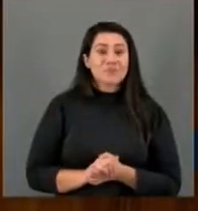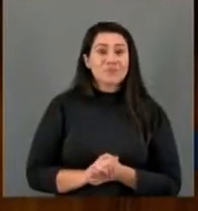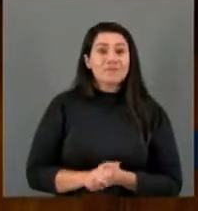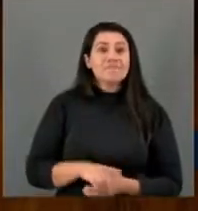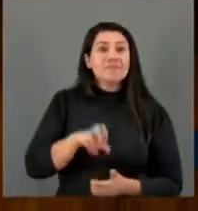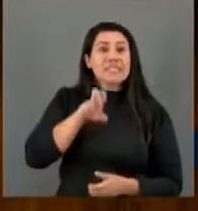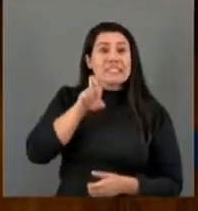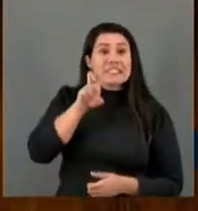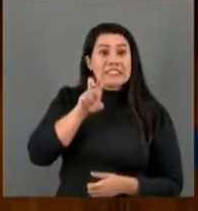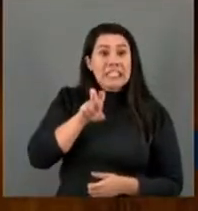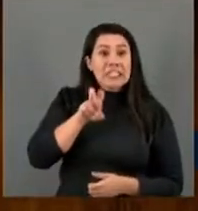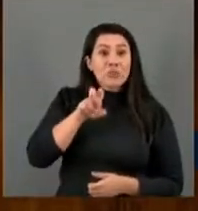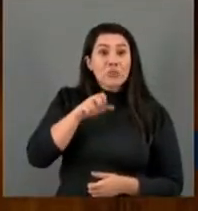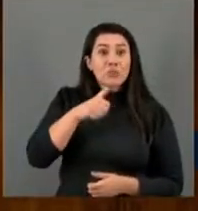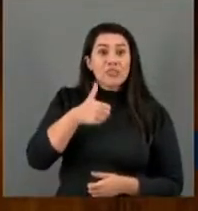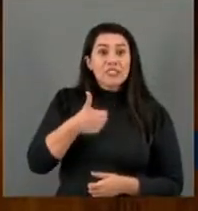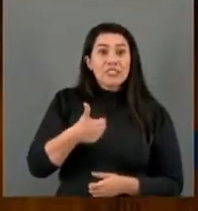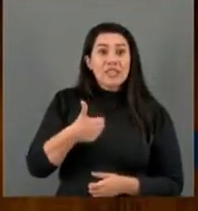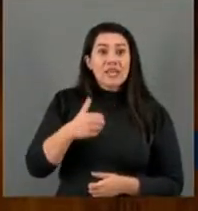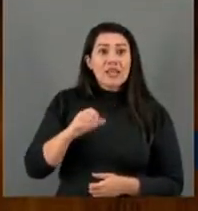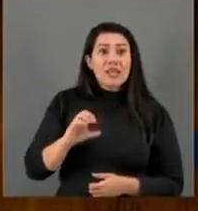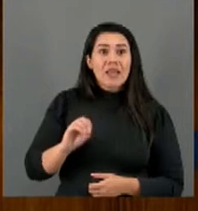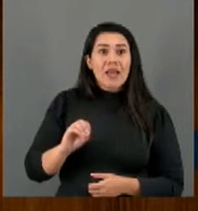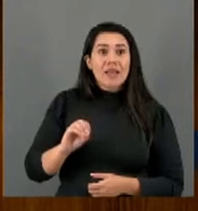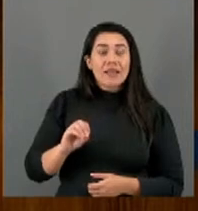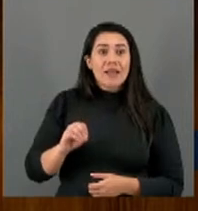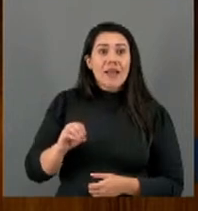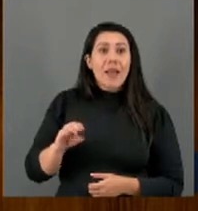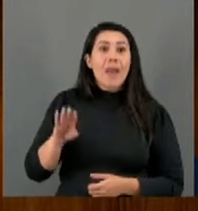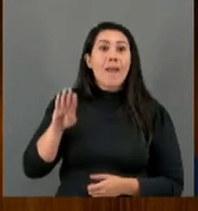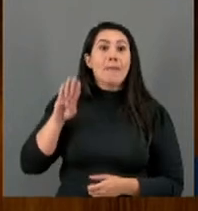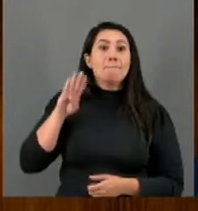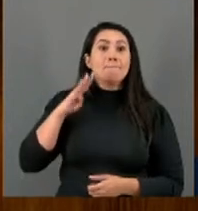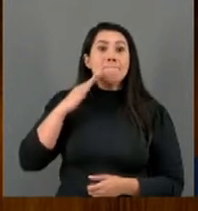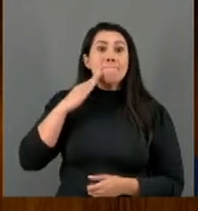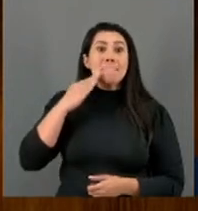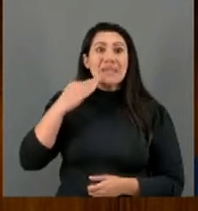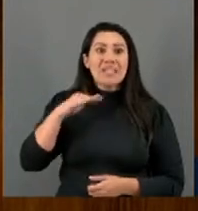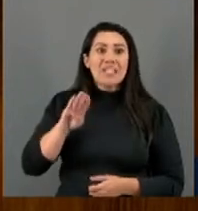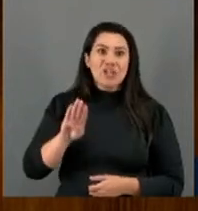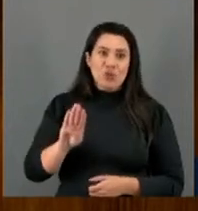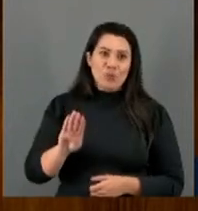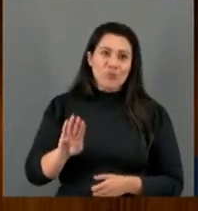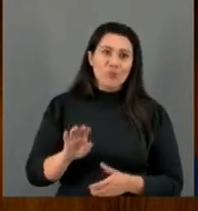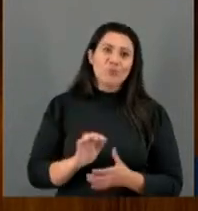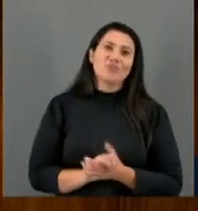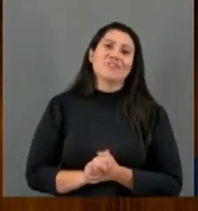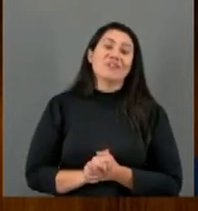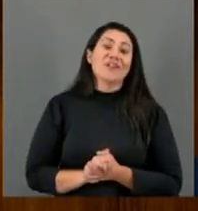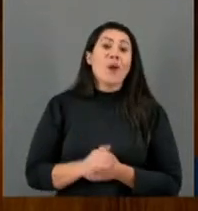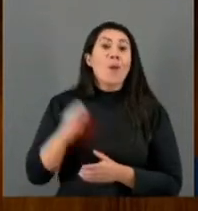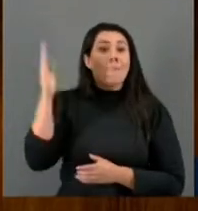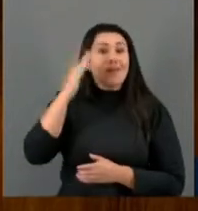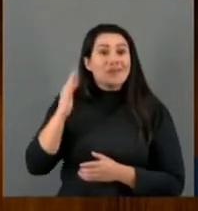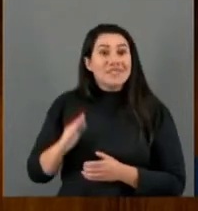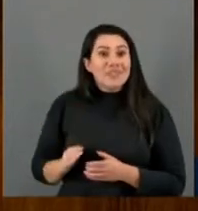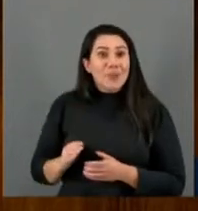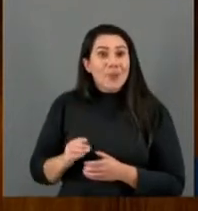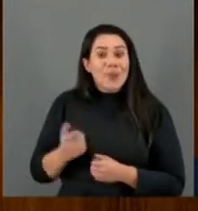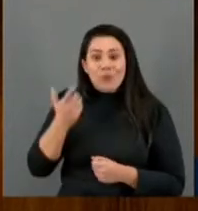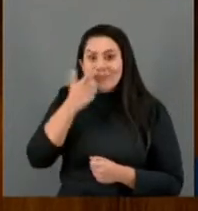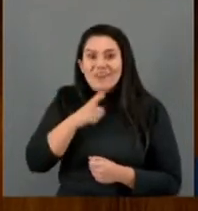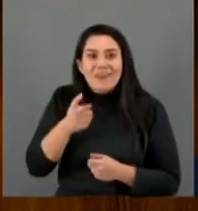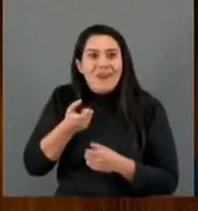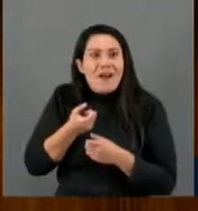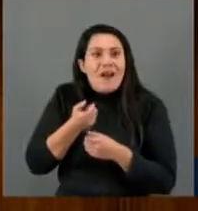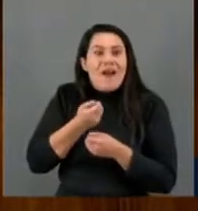510 bilhões de reais seria o que o Brasil teria economizado em 2022 se praticasse a